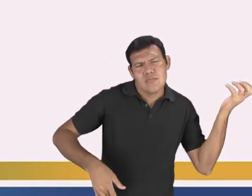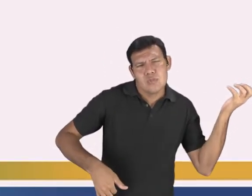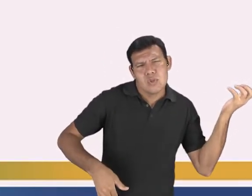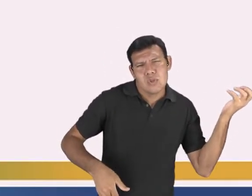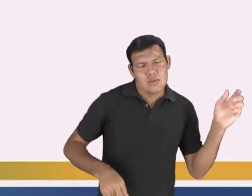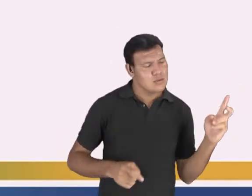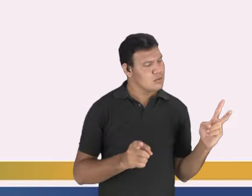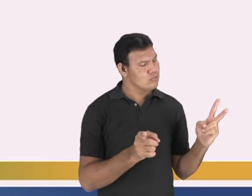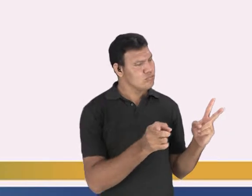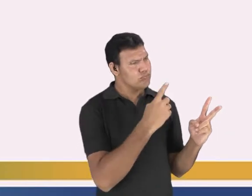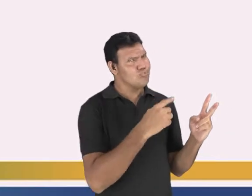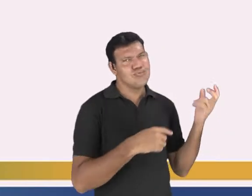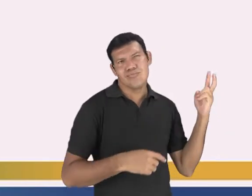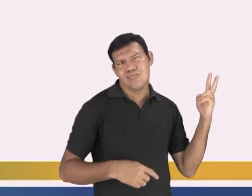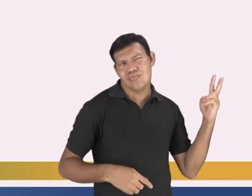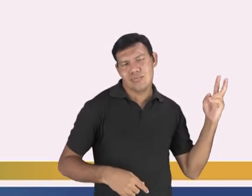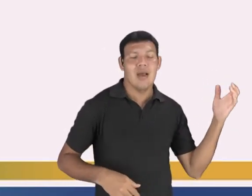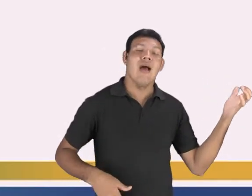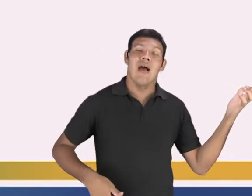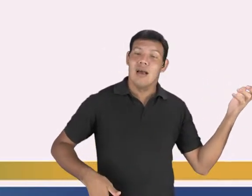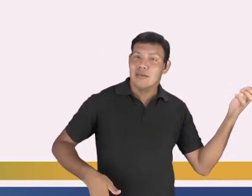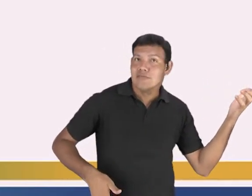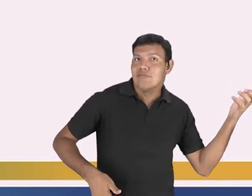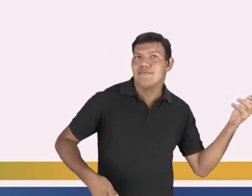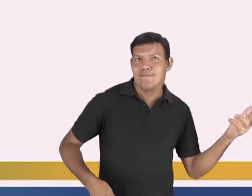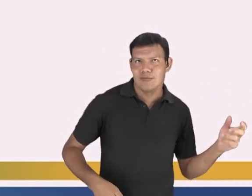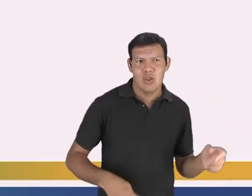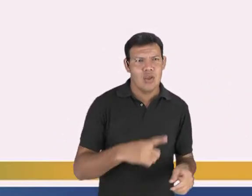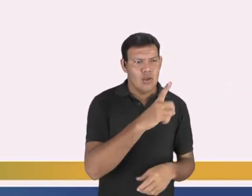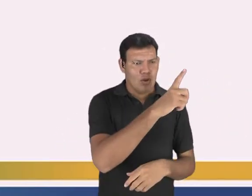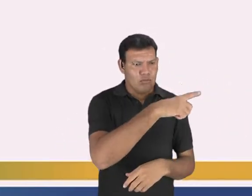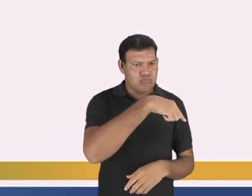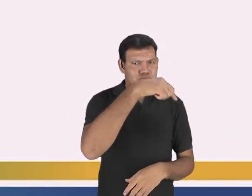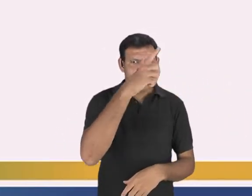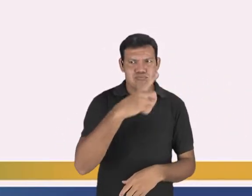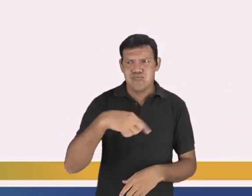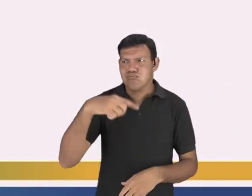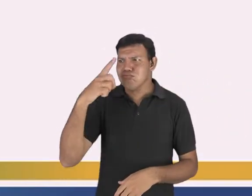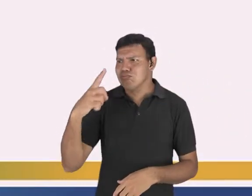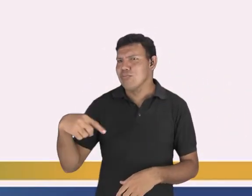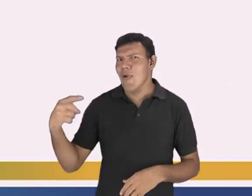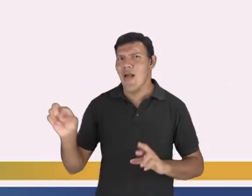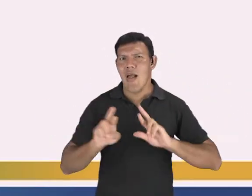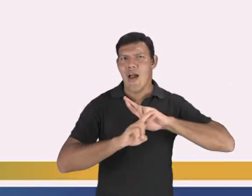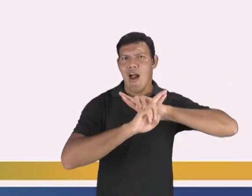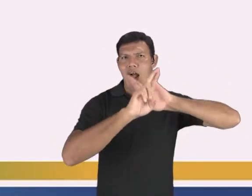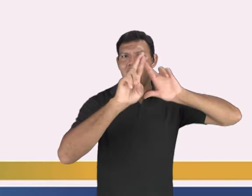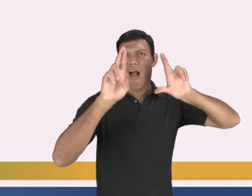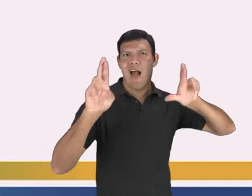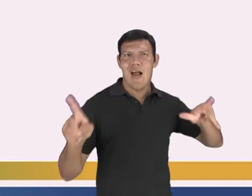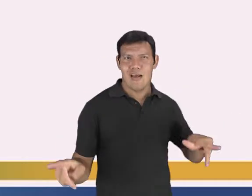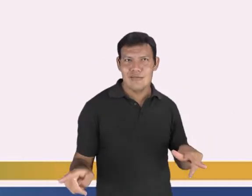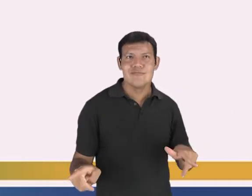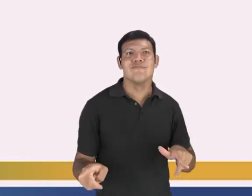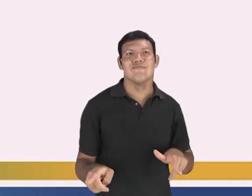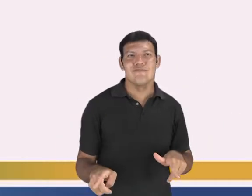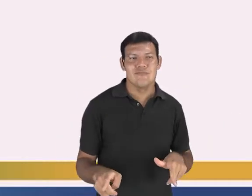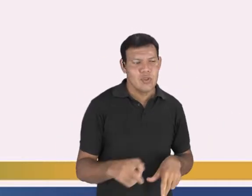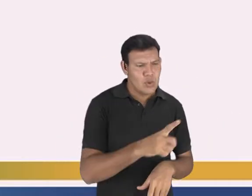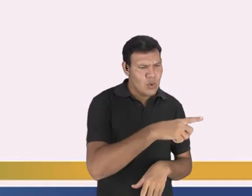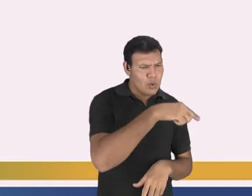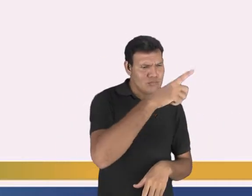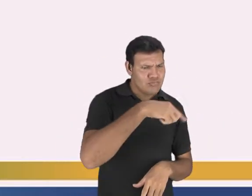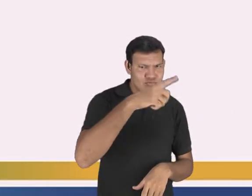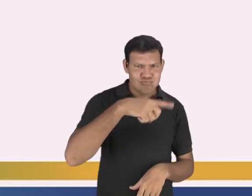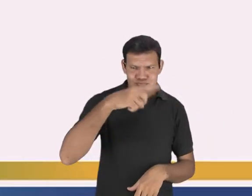seu instrumento, cada um deles produz uma onda sonora diferente. Essas ondas sonoras, gente, elas podem ser